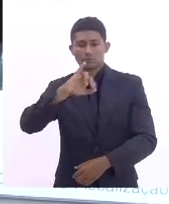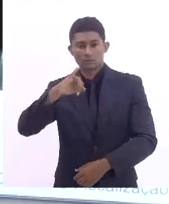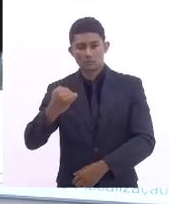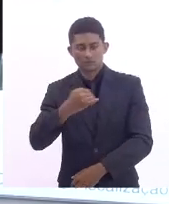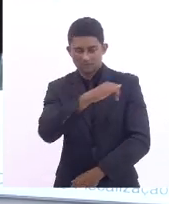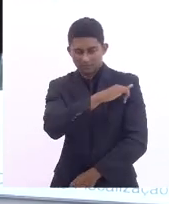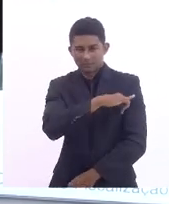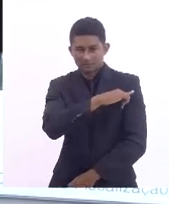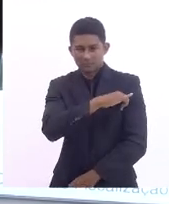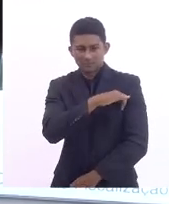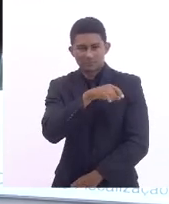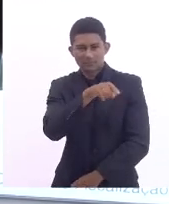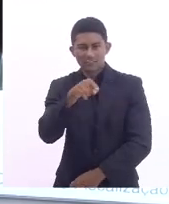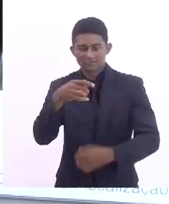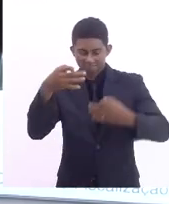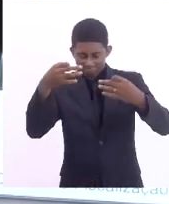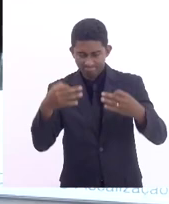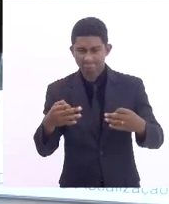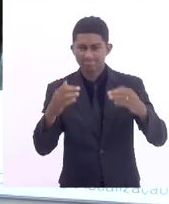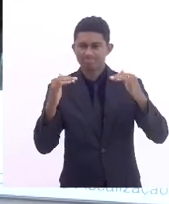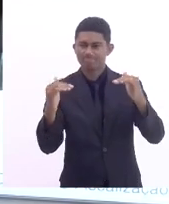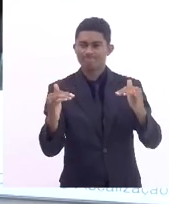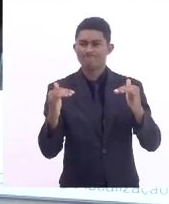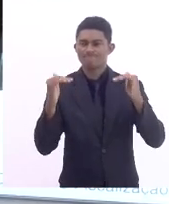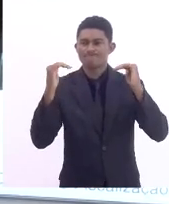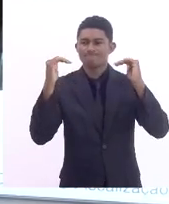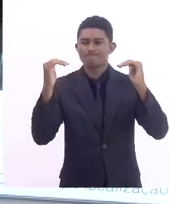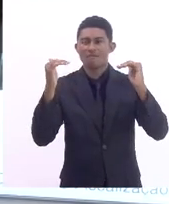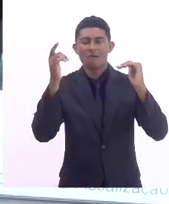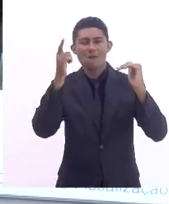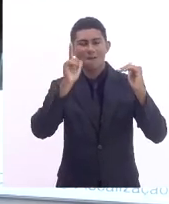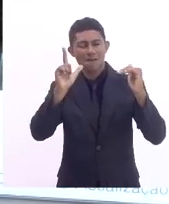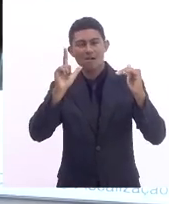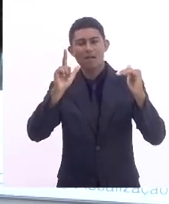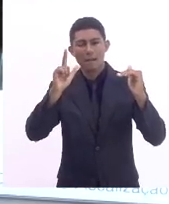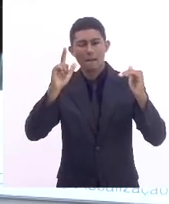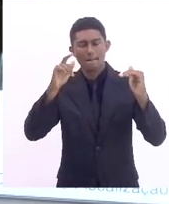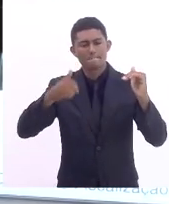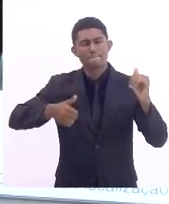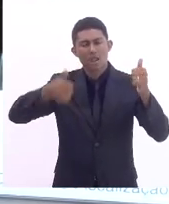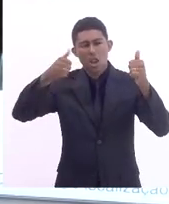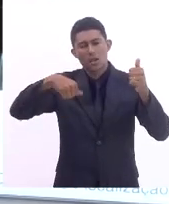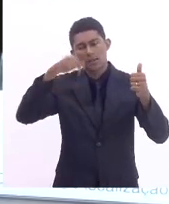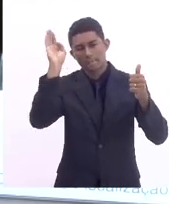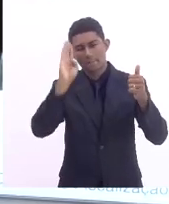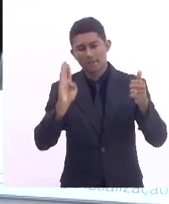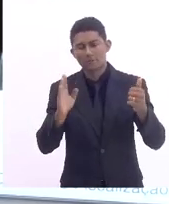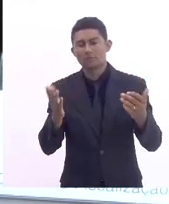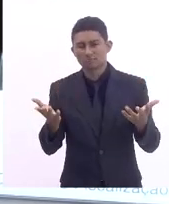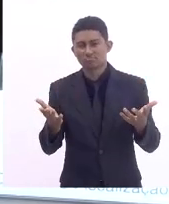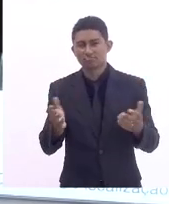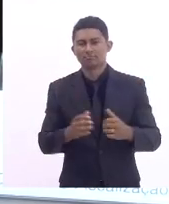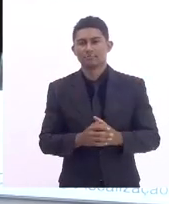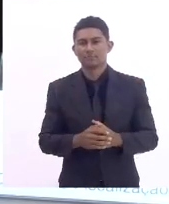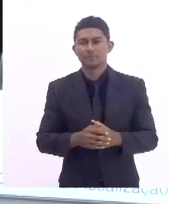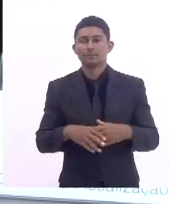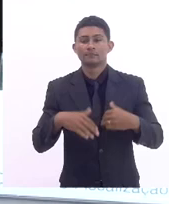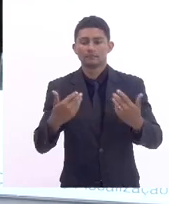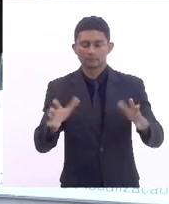que é do CRT mais Próspero do Brasil não tenho dúvida nenhuma disso então